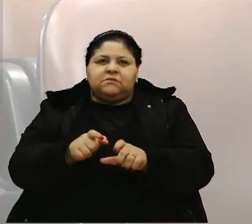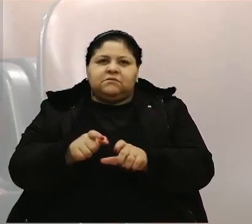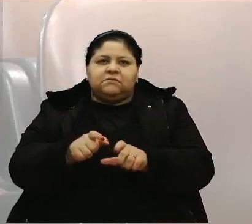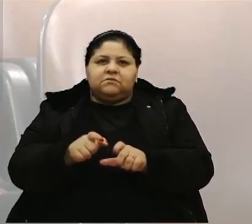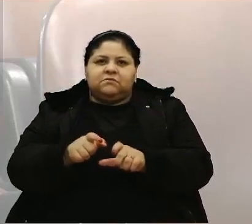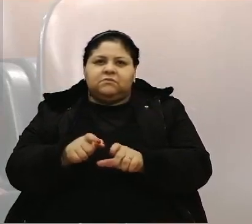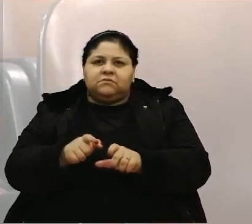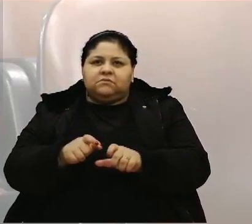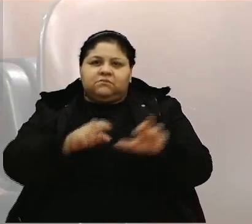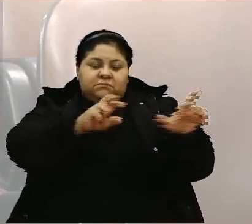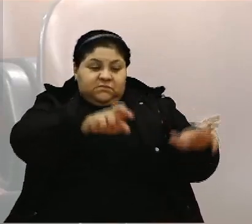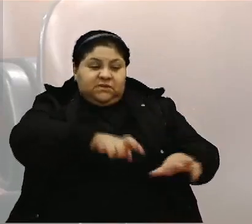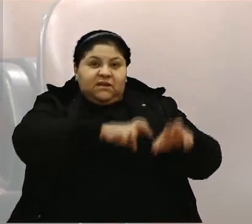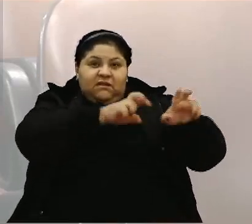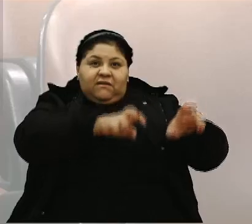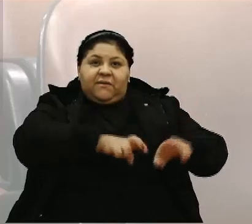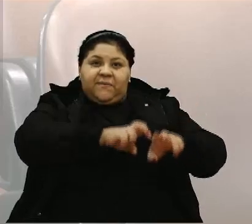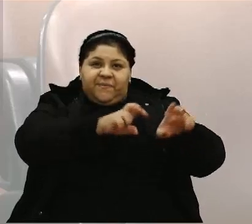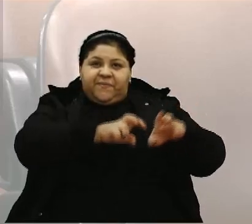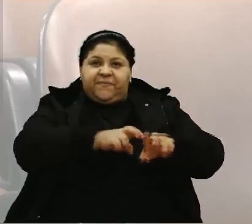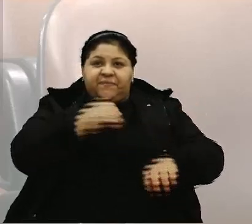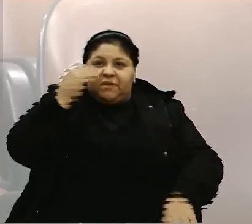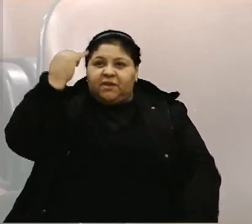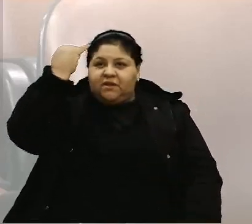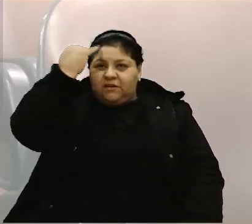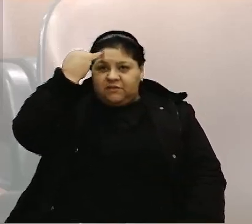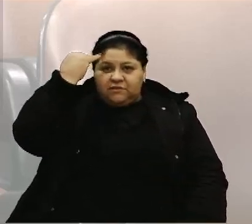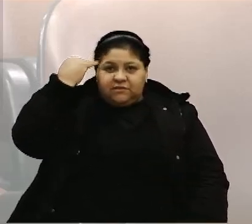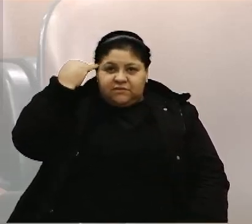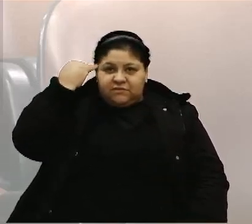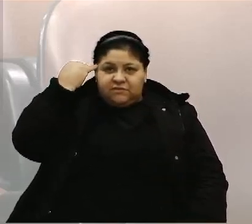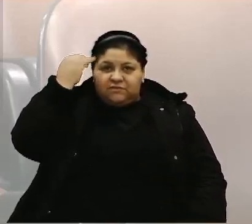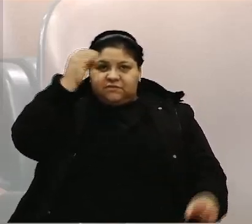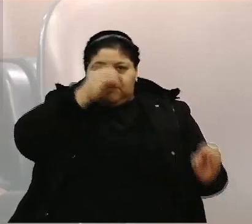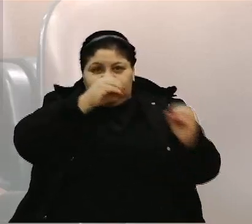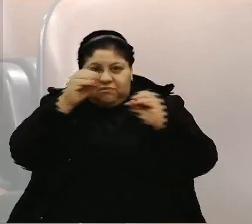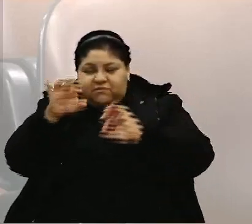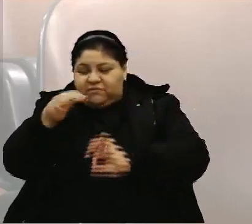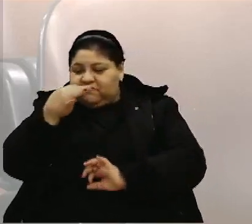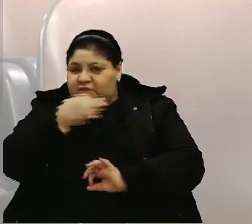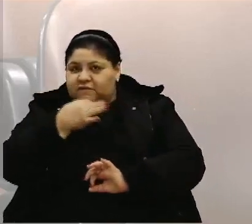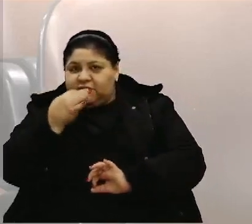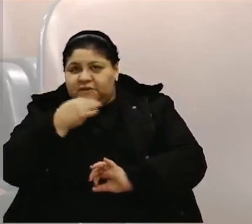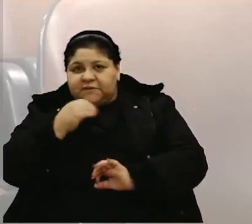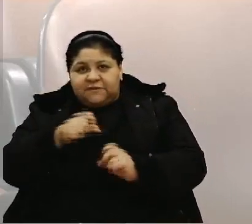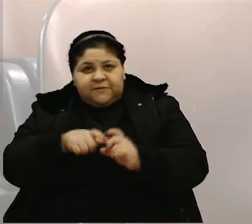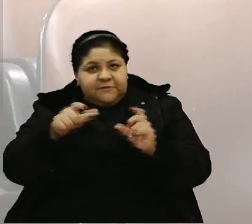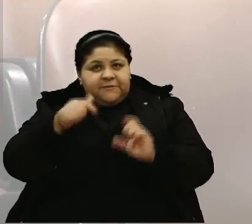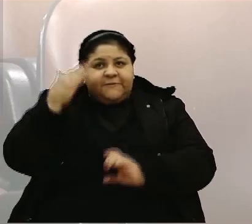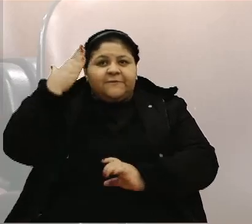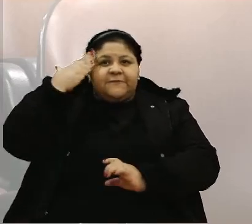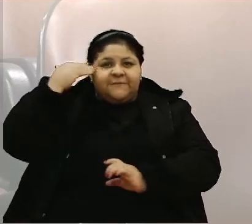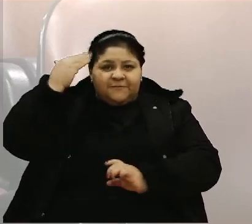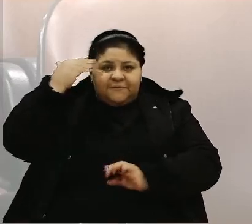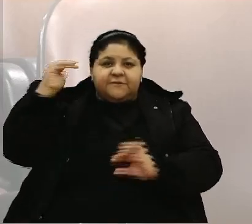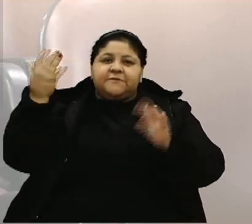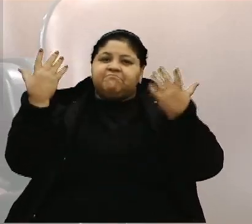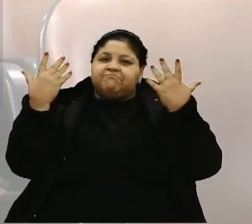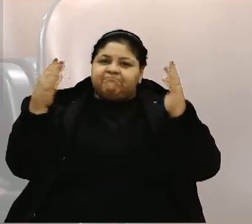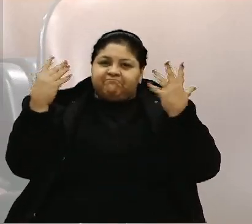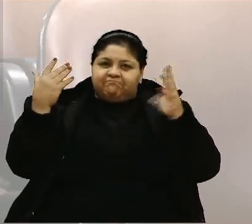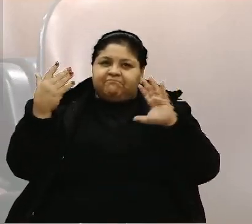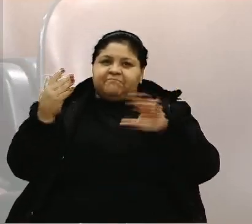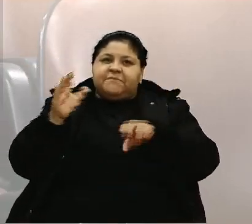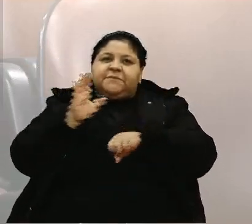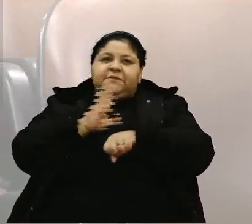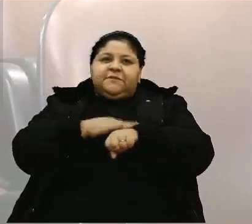rural para fazer multirão, e o Zé D'Ambrosio trouxe esse multirão para Caxias do Sul com o maior sucesso. Parabéns, e na hora